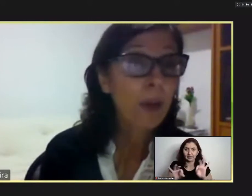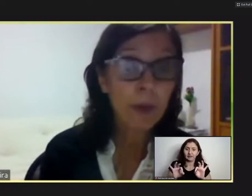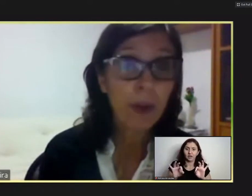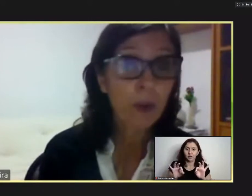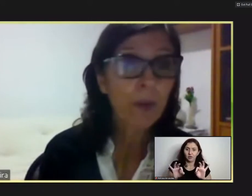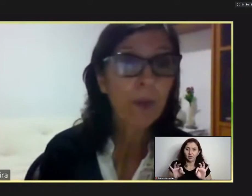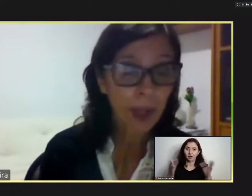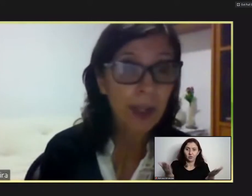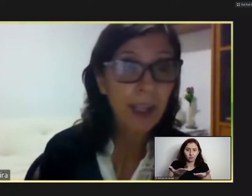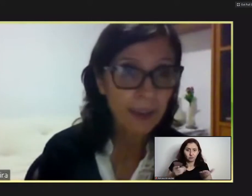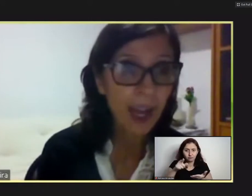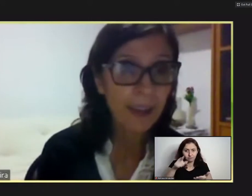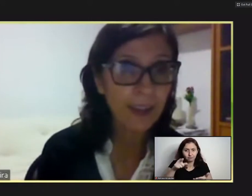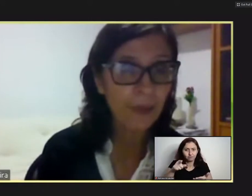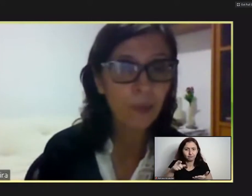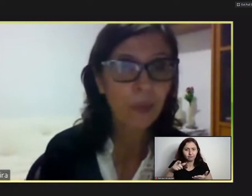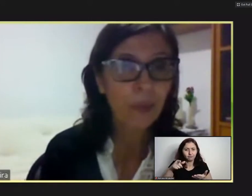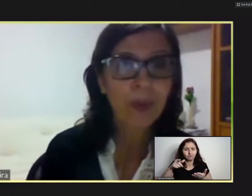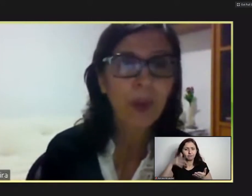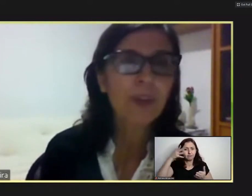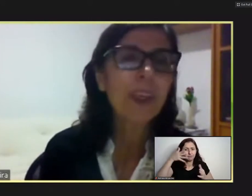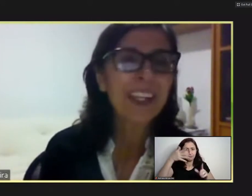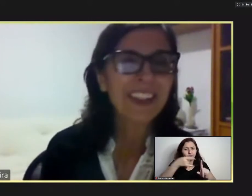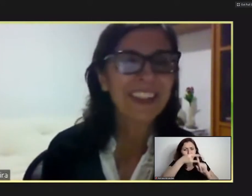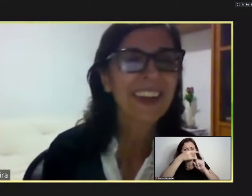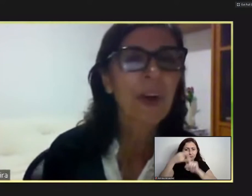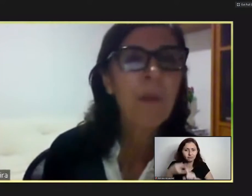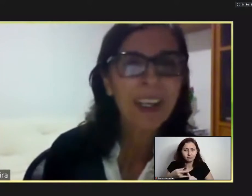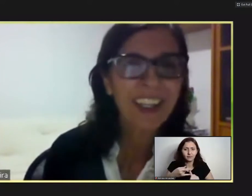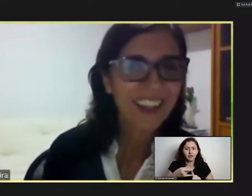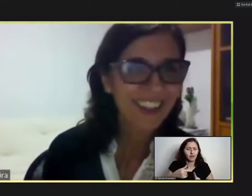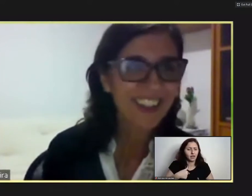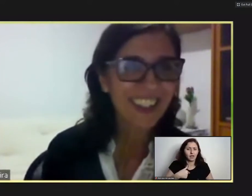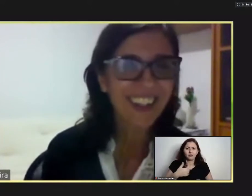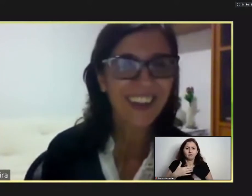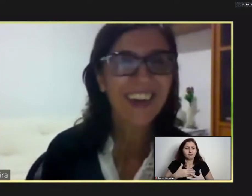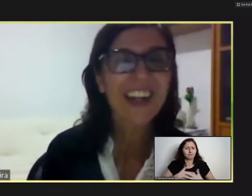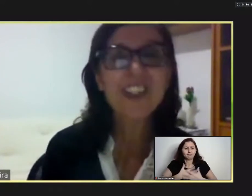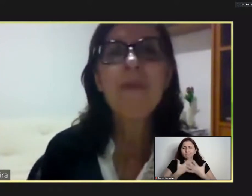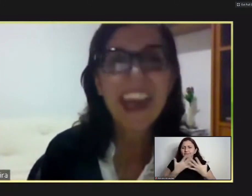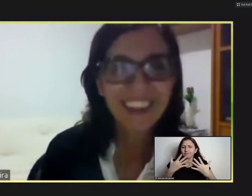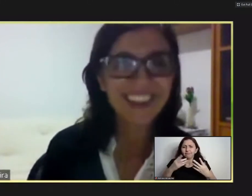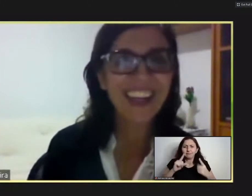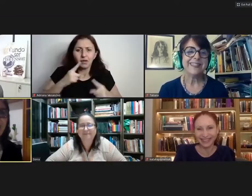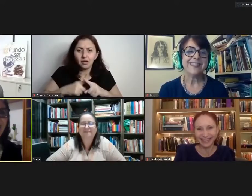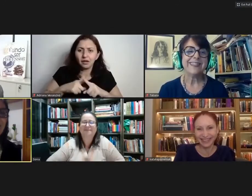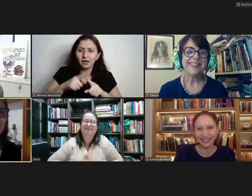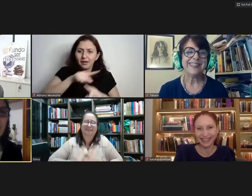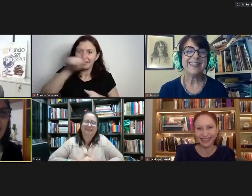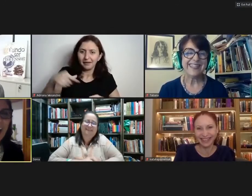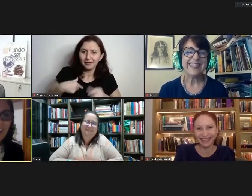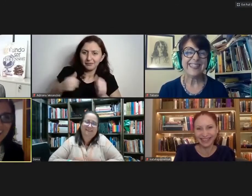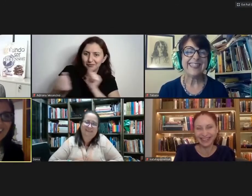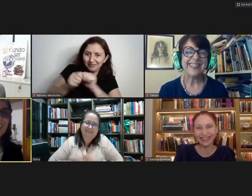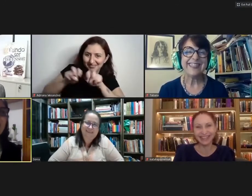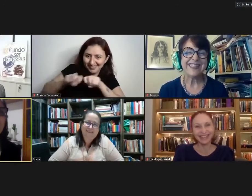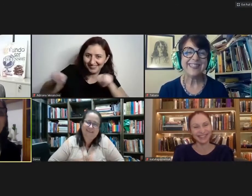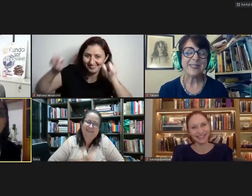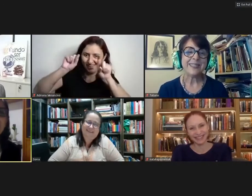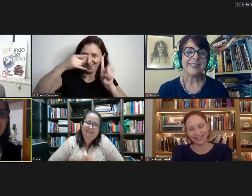webinária, eu fiquei encantada com as minhas companheiras de mesa, né? Virtual.